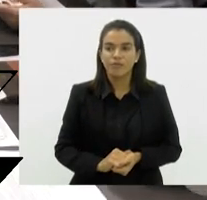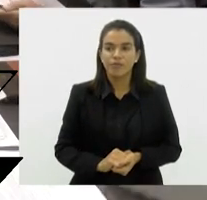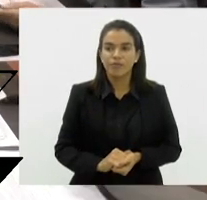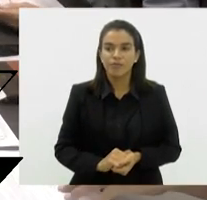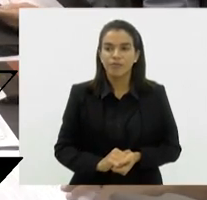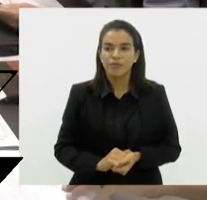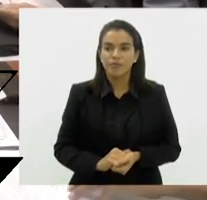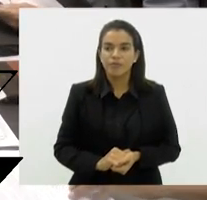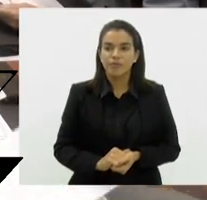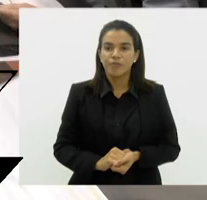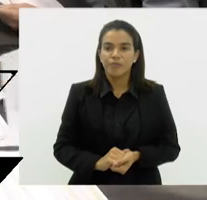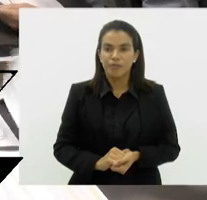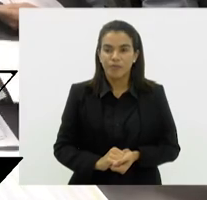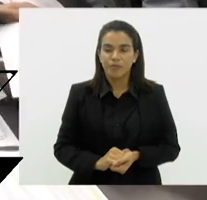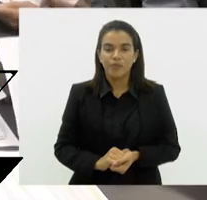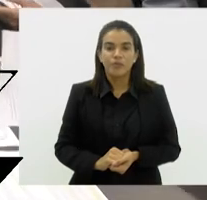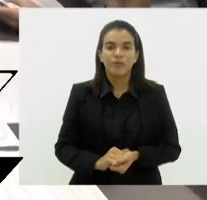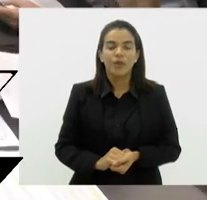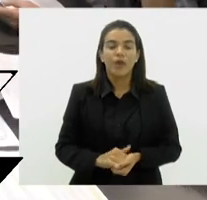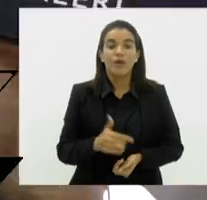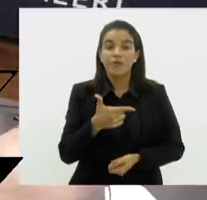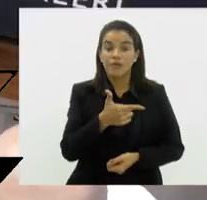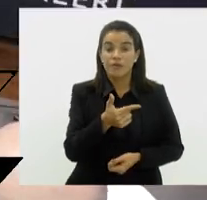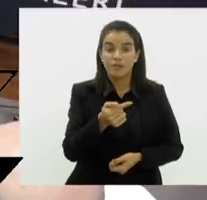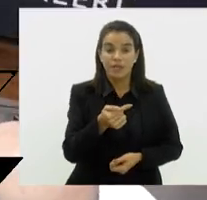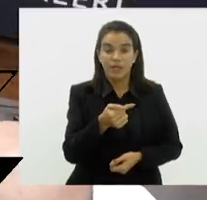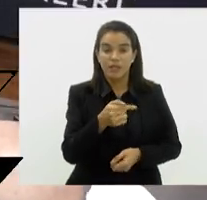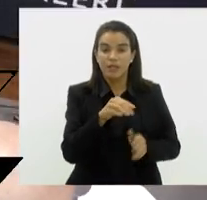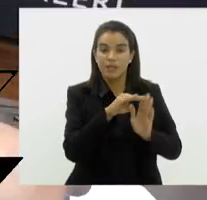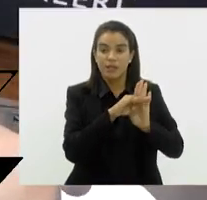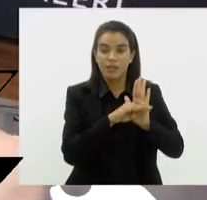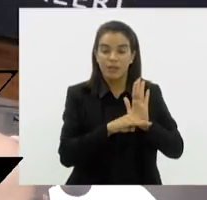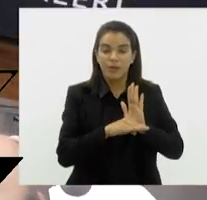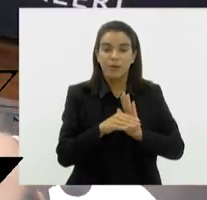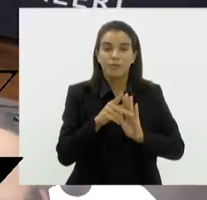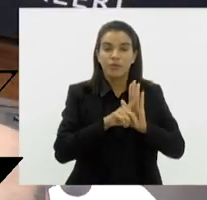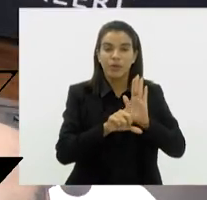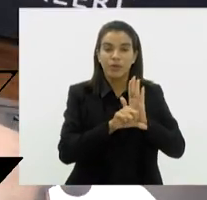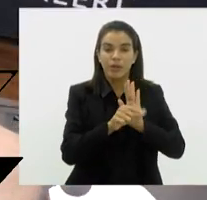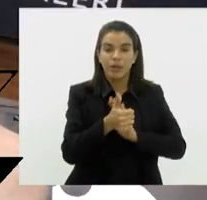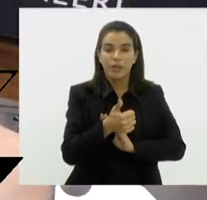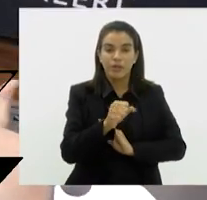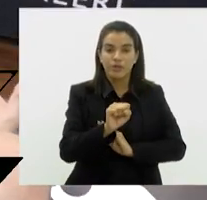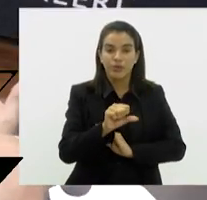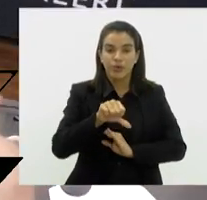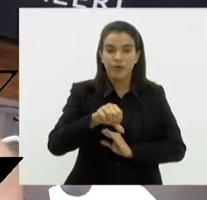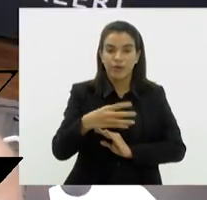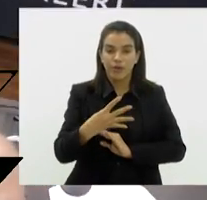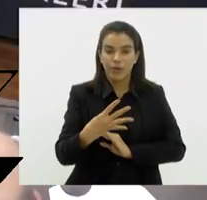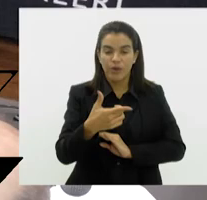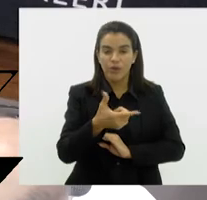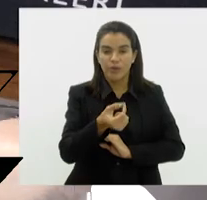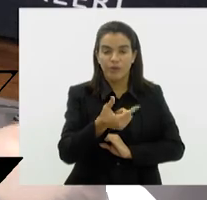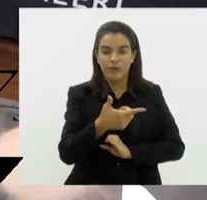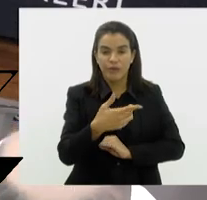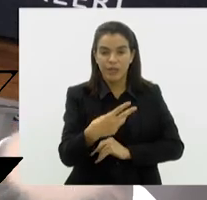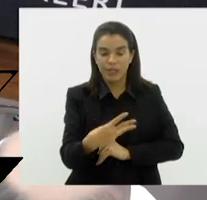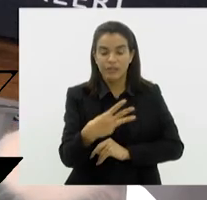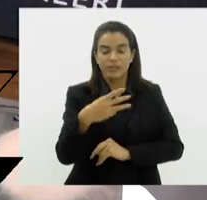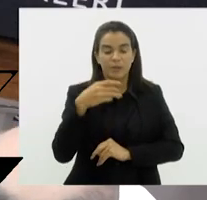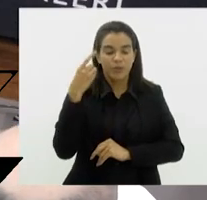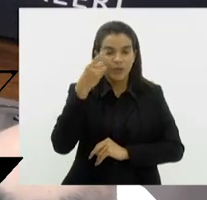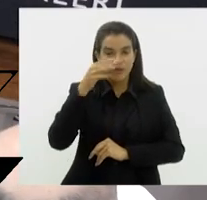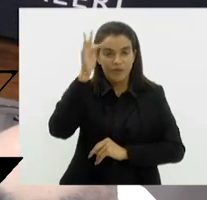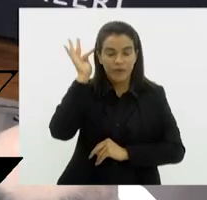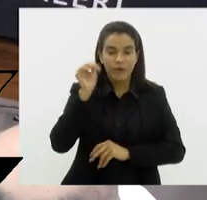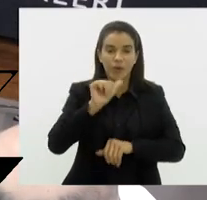foi votado e proclamado o resultado. Vamos ao 27. Projeto de lei 1894 de 23, de autoria do deputado Fred Pacheco,